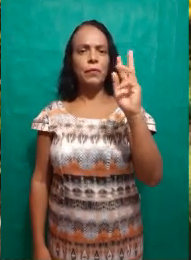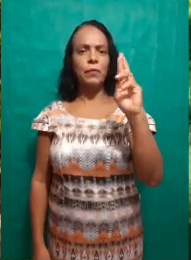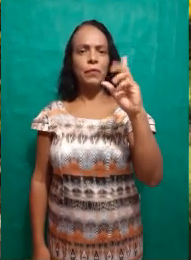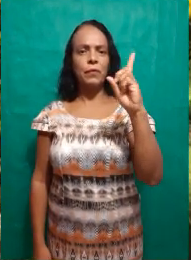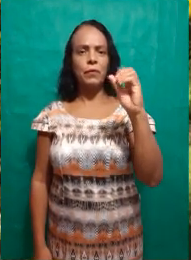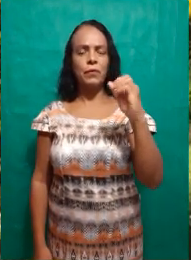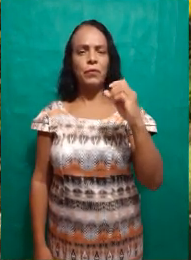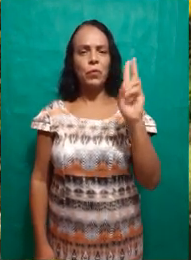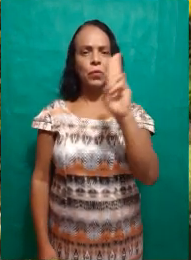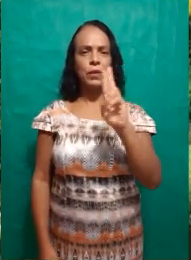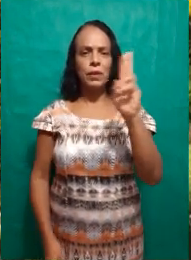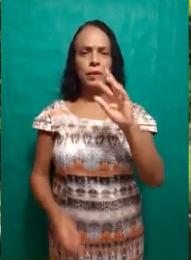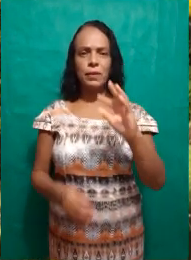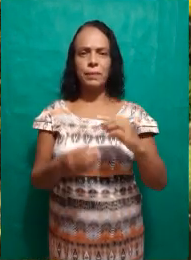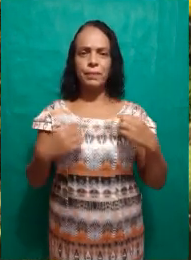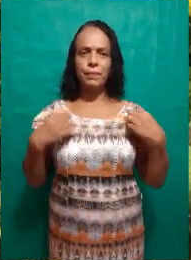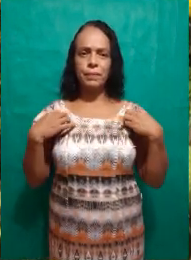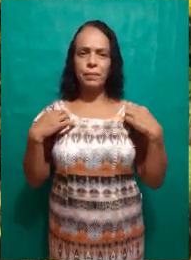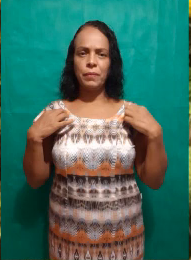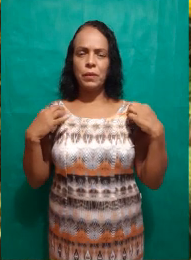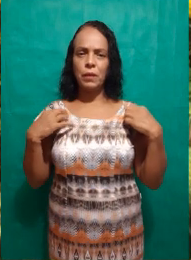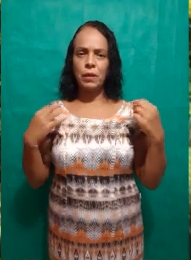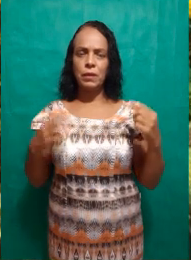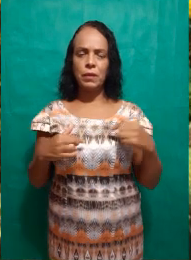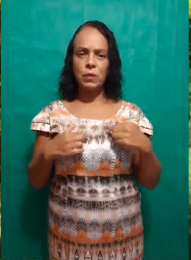estou enganado, né?